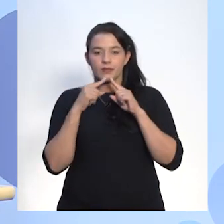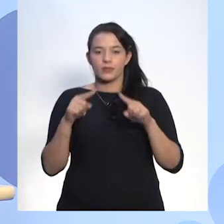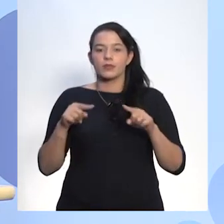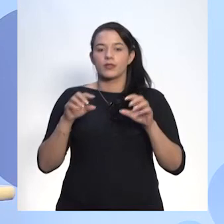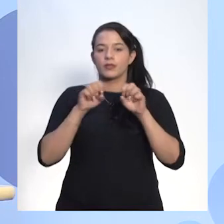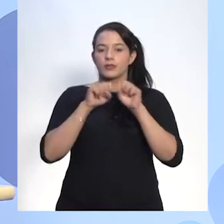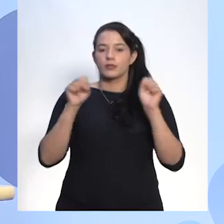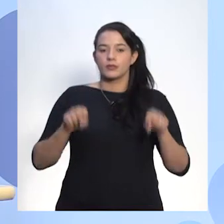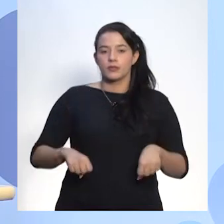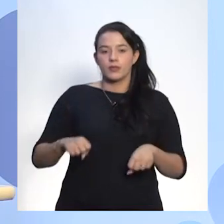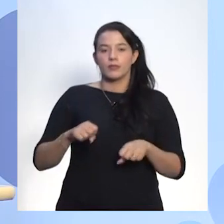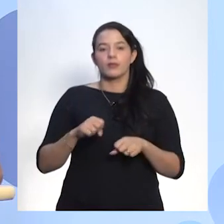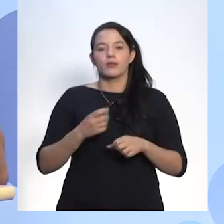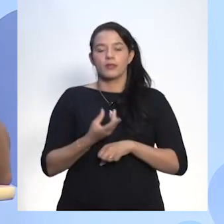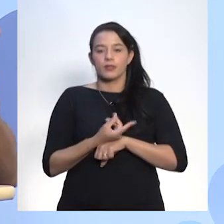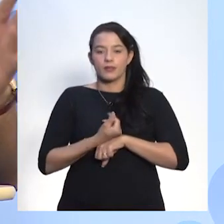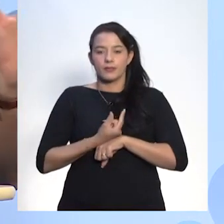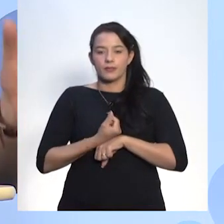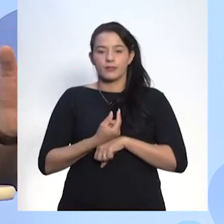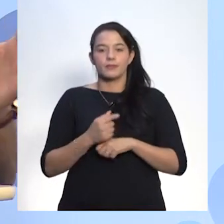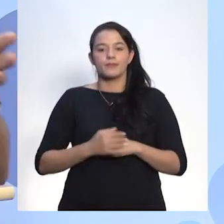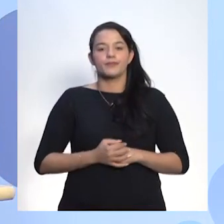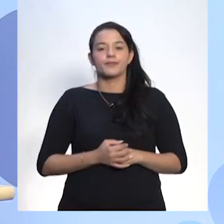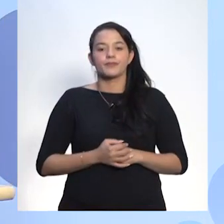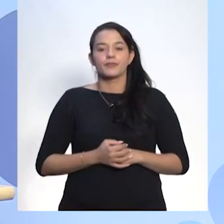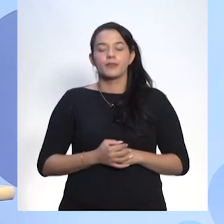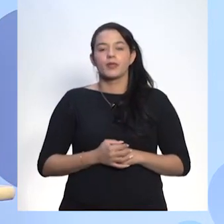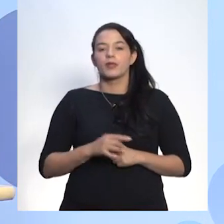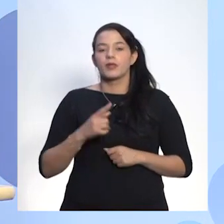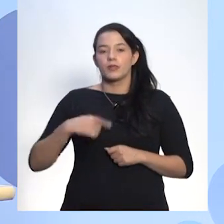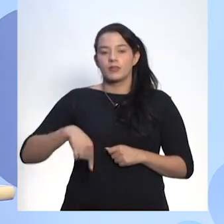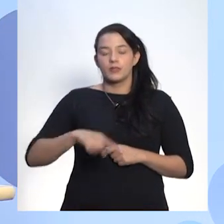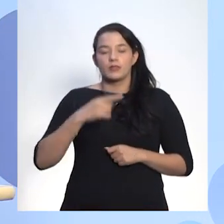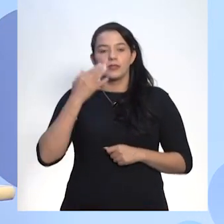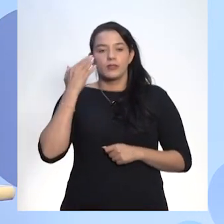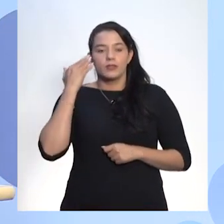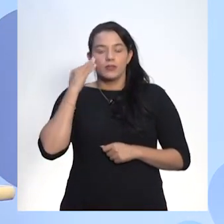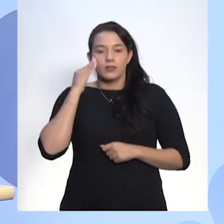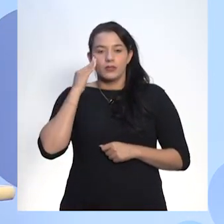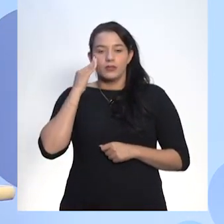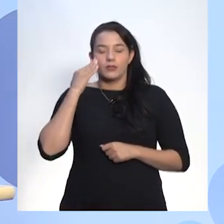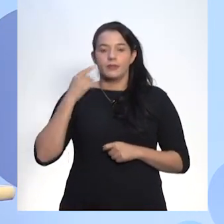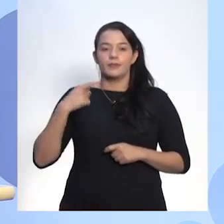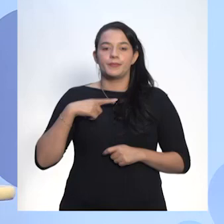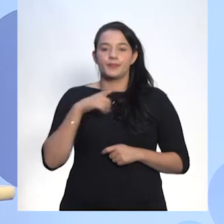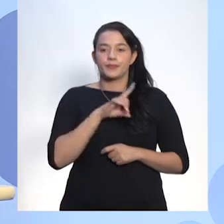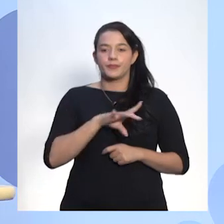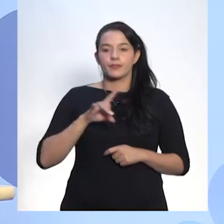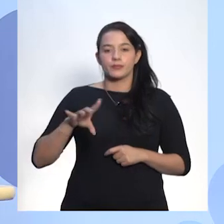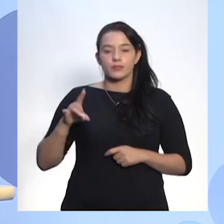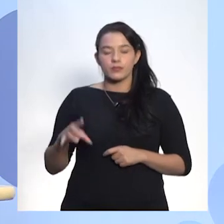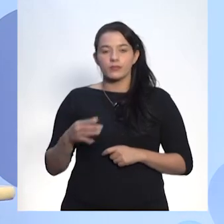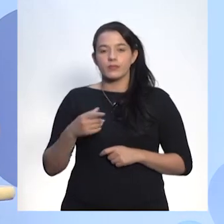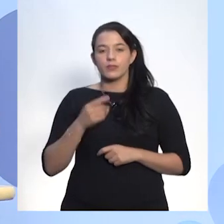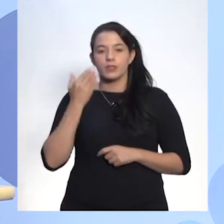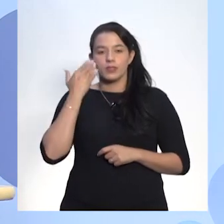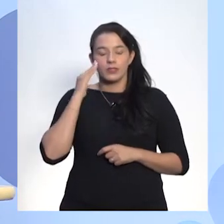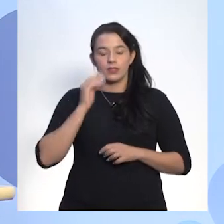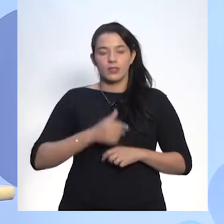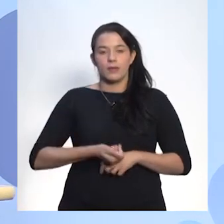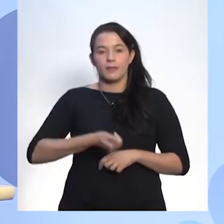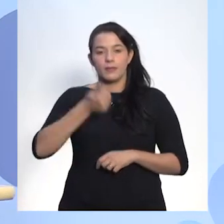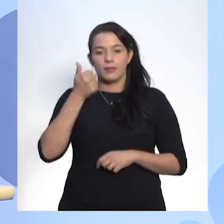sistema capitalista. É importante entender as contradições do sistema capitalista para compreender